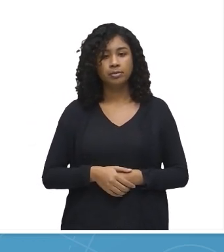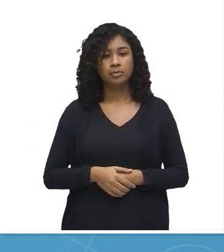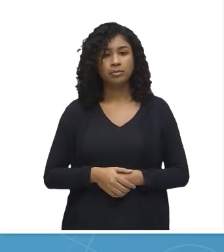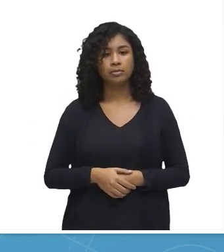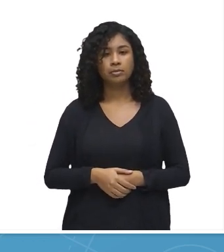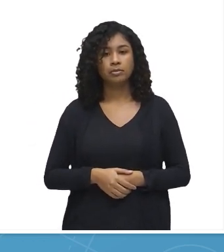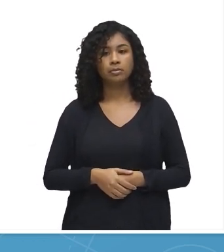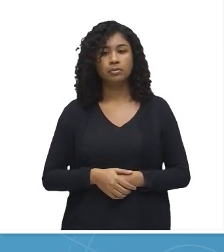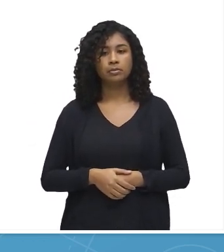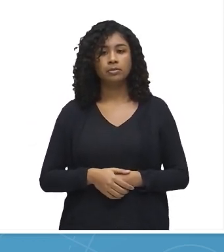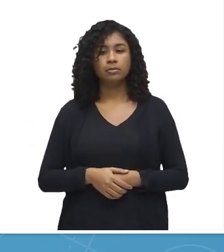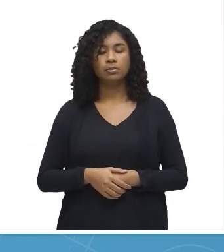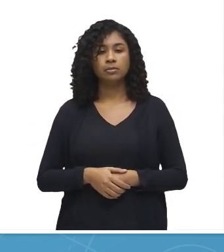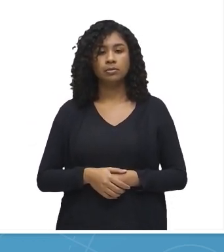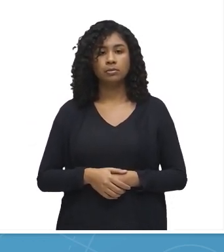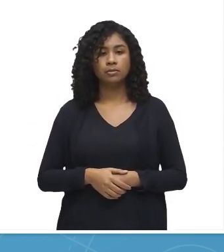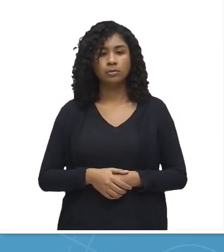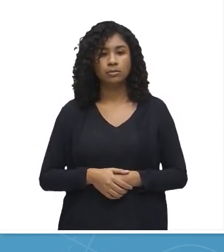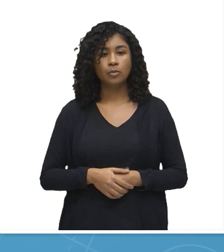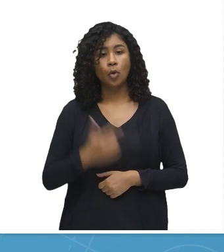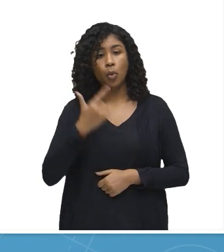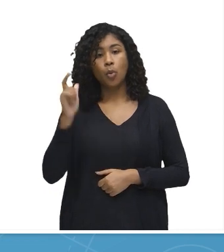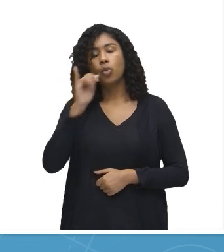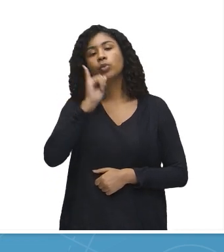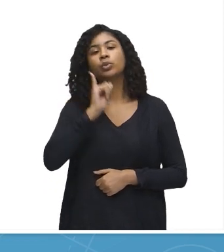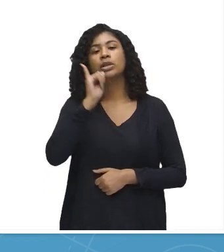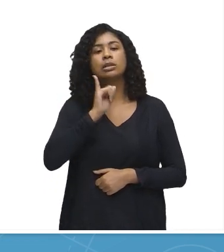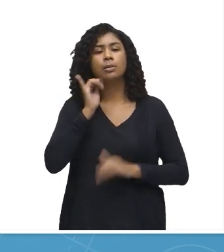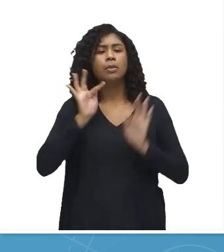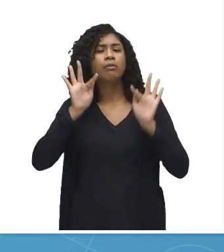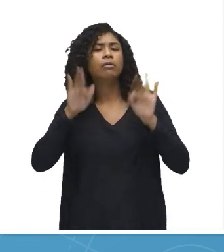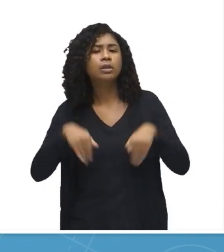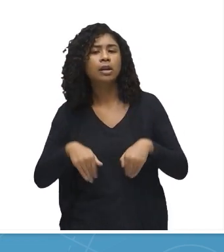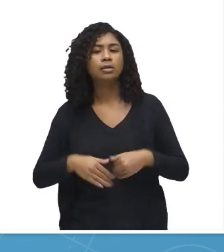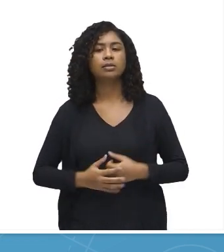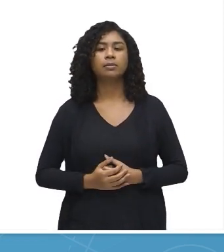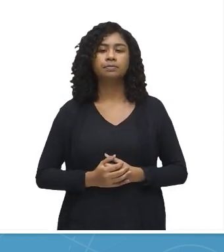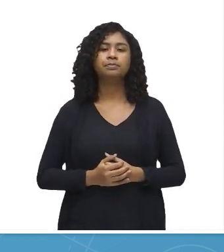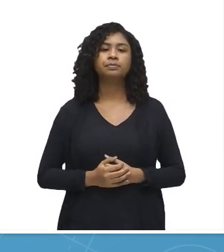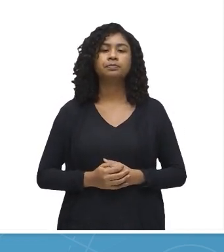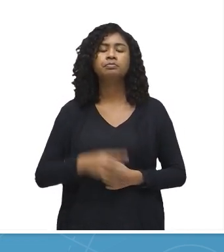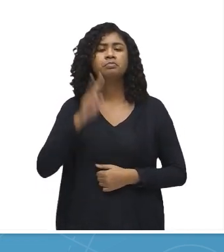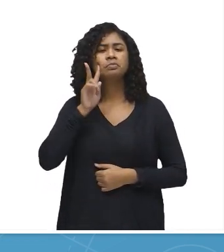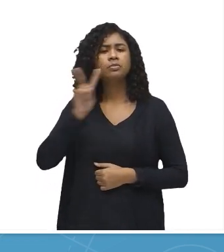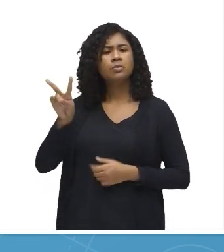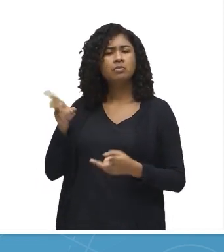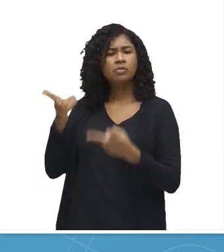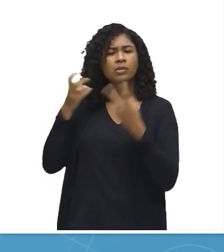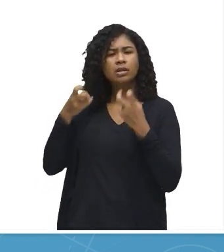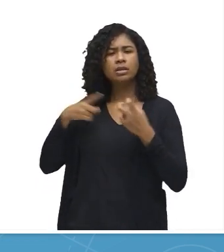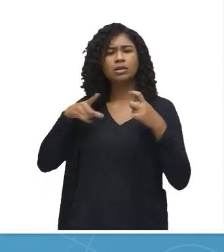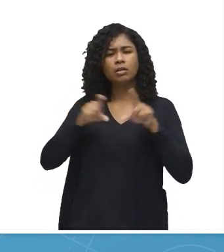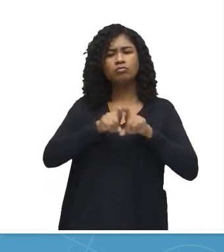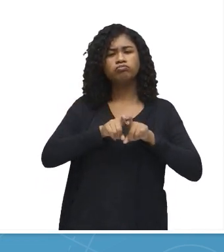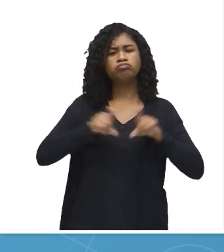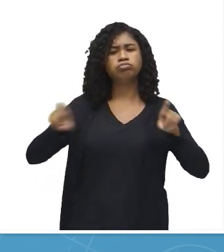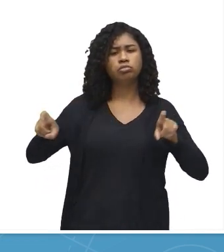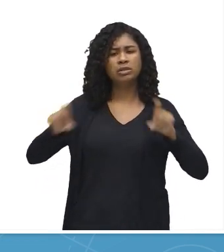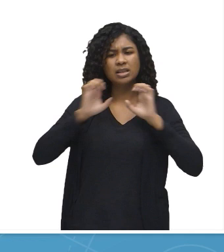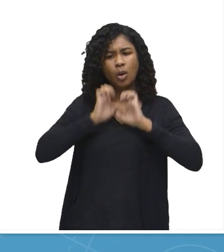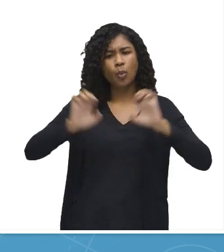aqui mais outro exemplo, né, para a gente fechar. Percebam que nessa equação do segundo grau aqui, pessoal, ela não